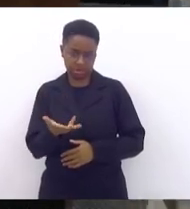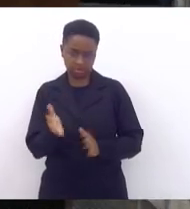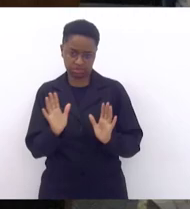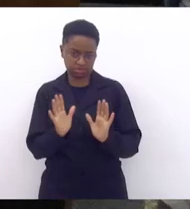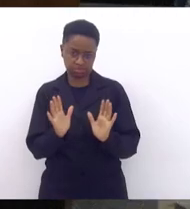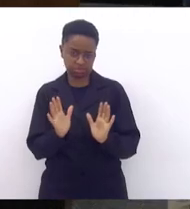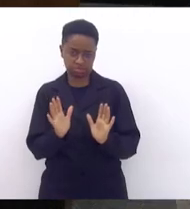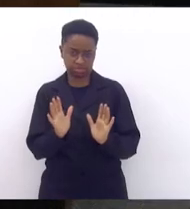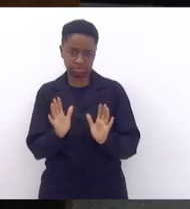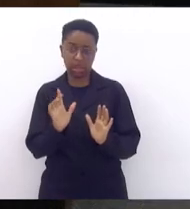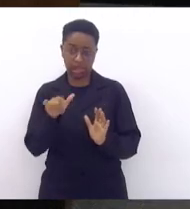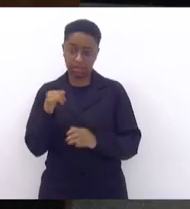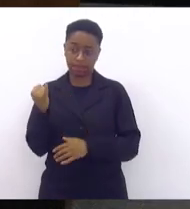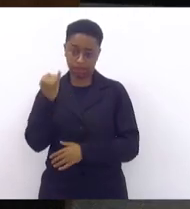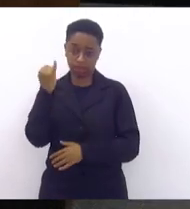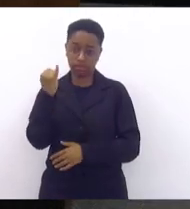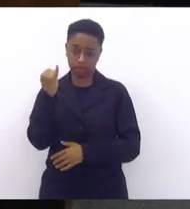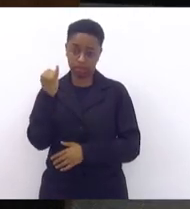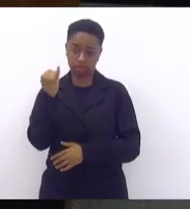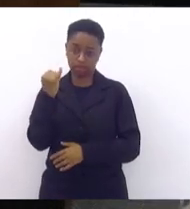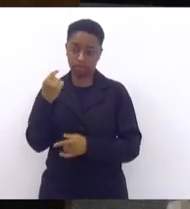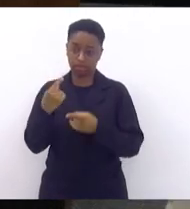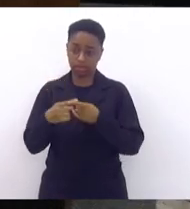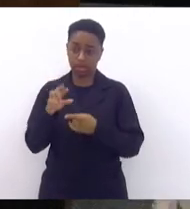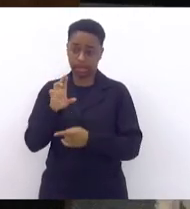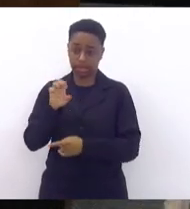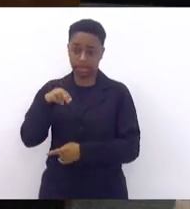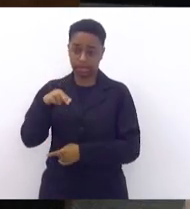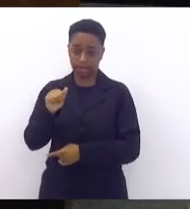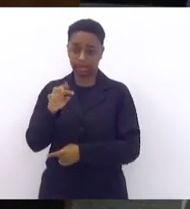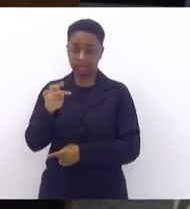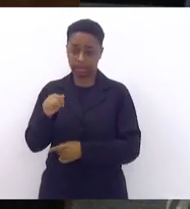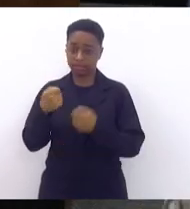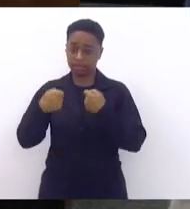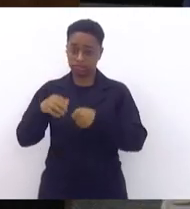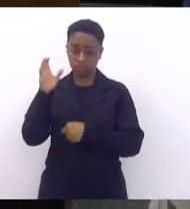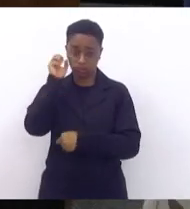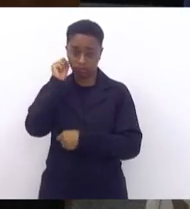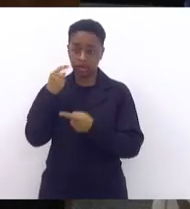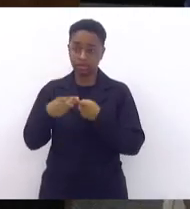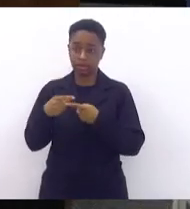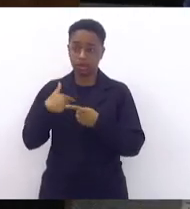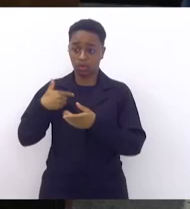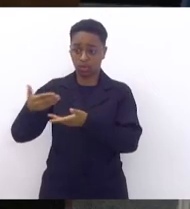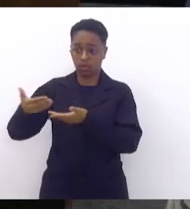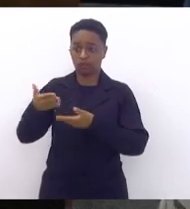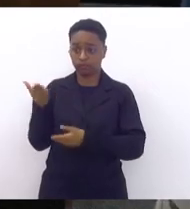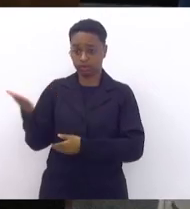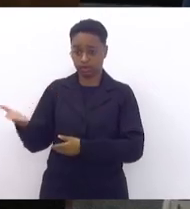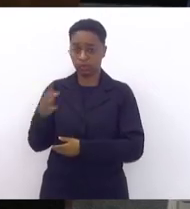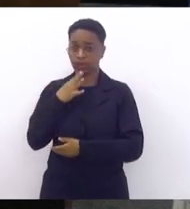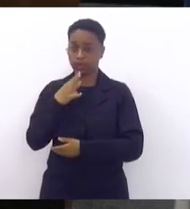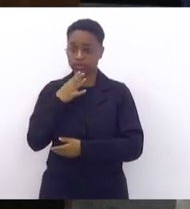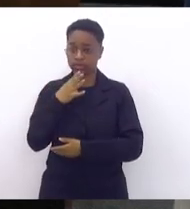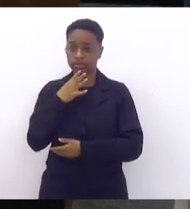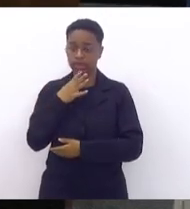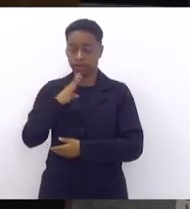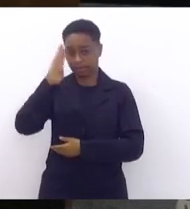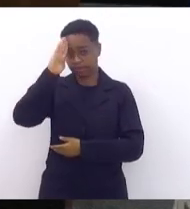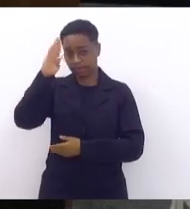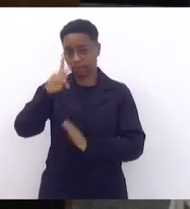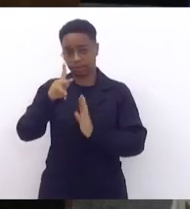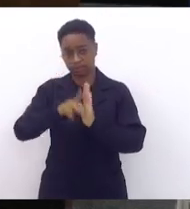pressa, isso é importante. A Renata ouvia, a Renata está convidada a conhecer um dos maiores projetos